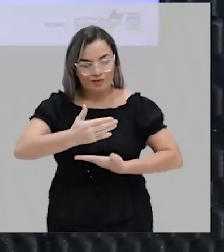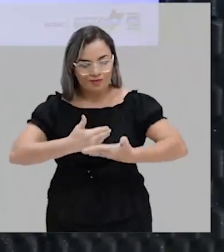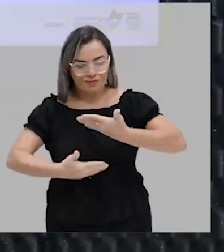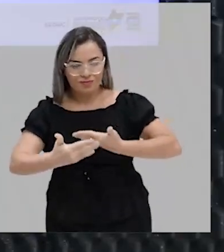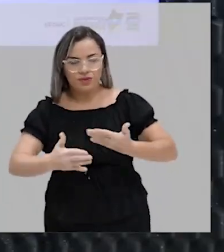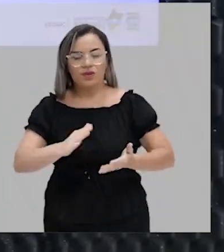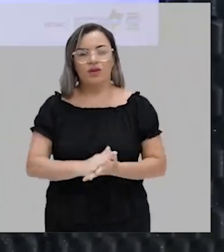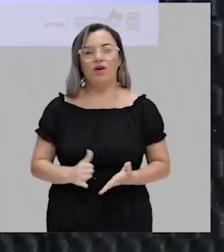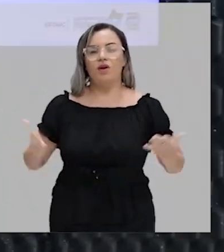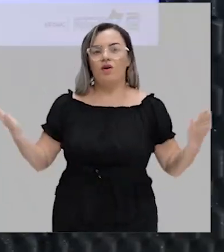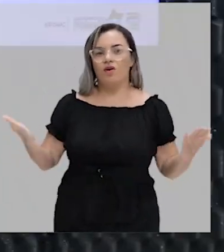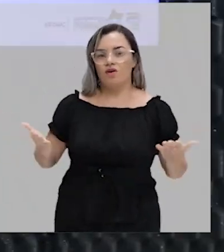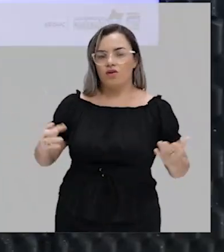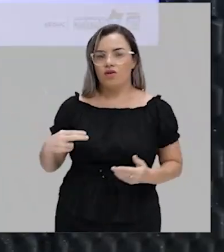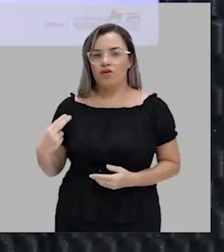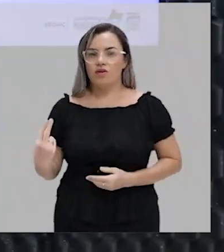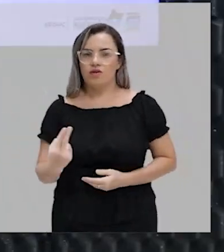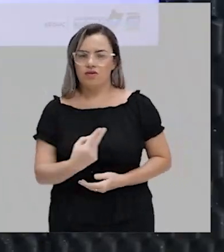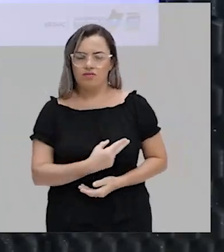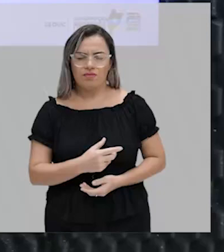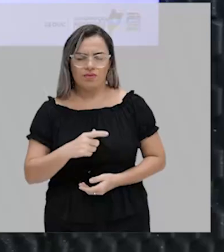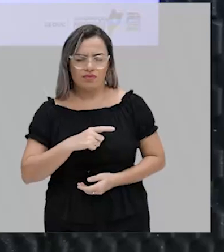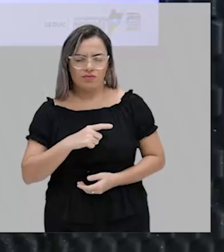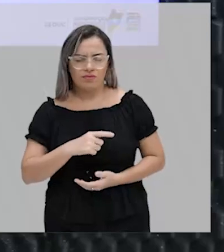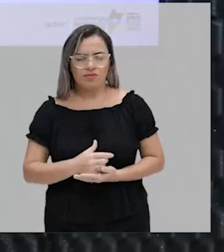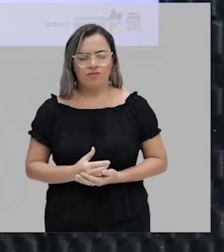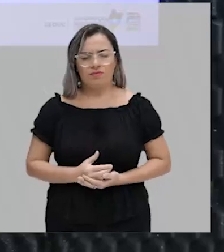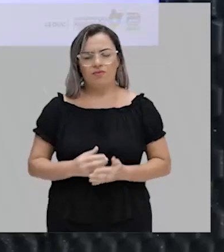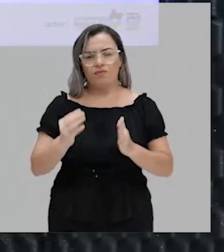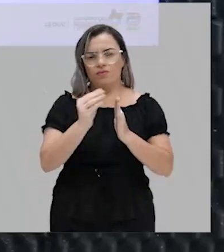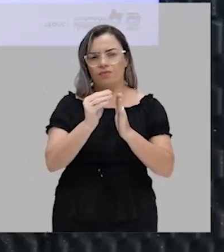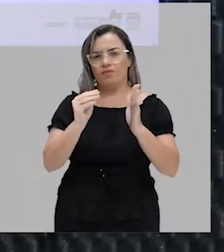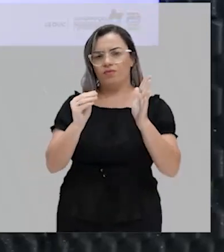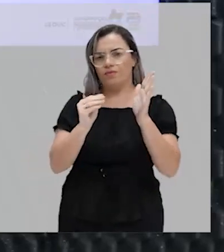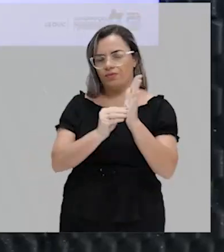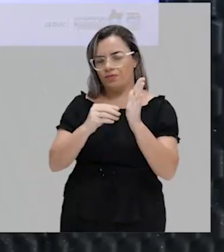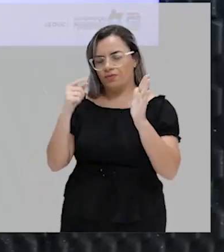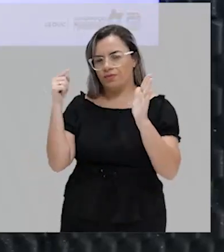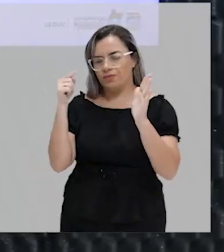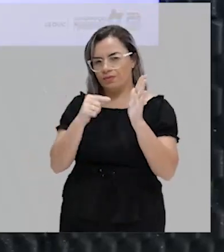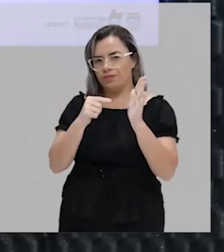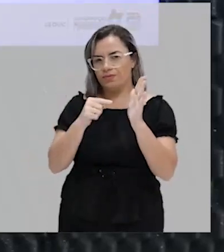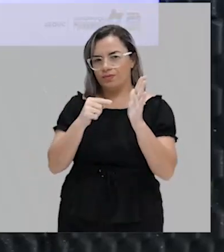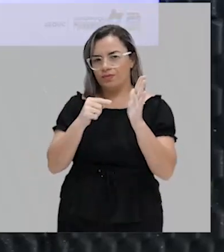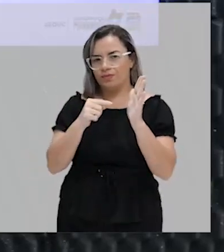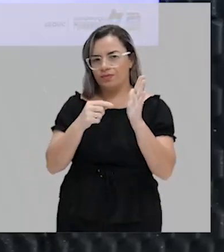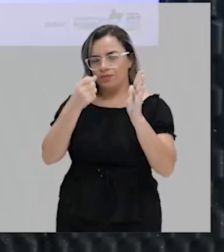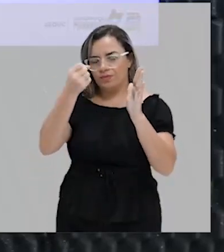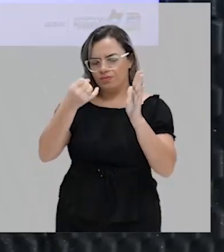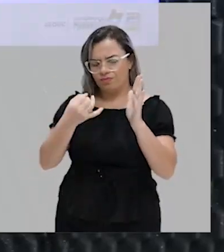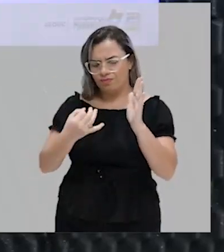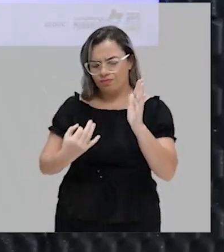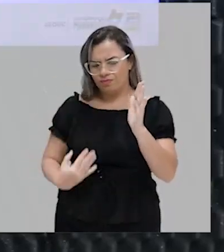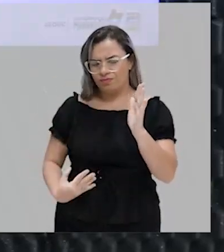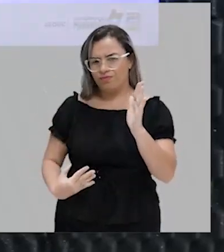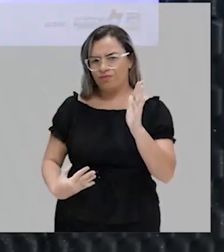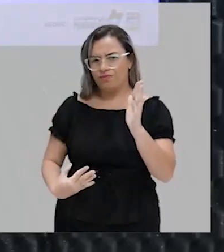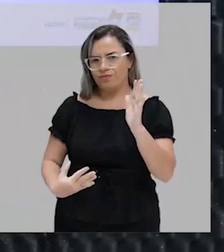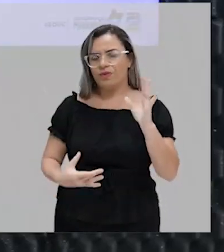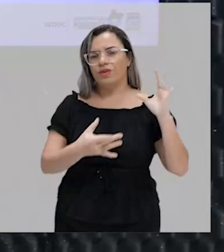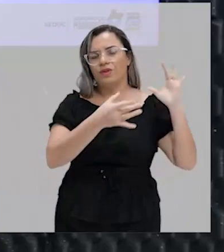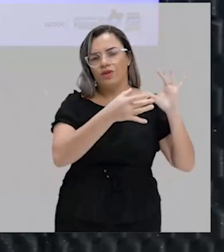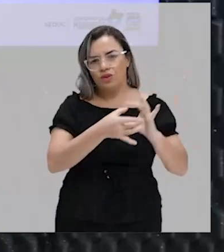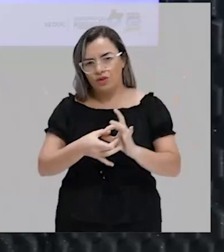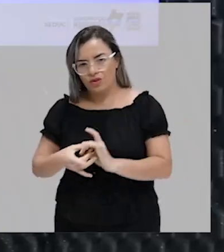hoje, galera, nós vamos ter uma aula que, além de ser um conteúdo, ela vai falar muito sobre a nossa realidade,